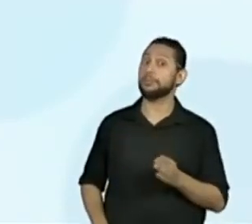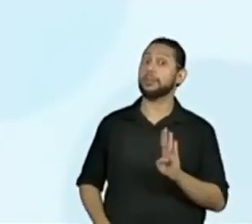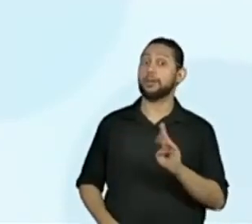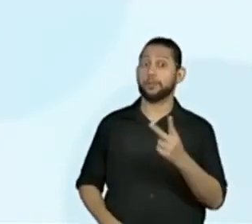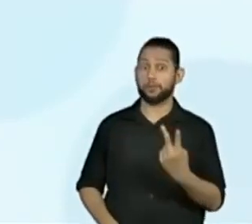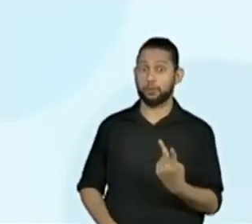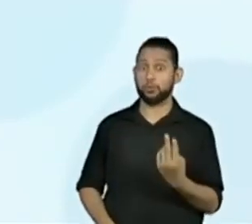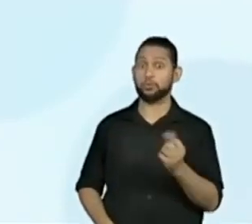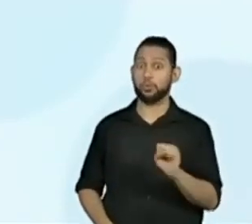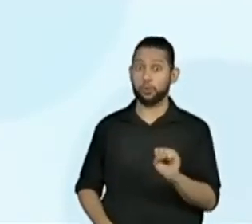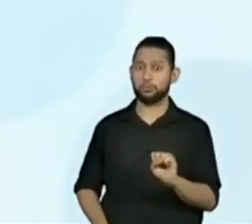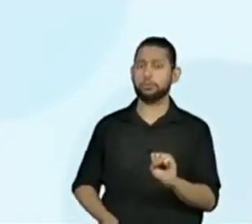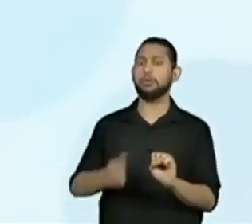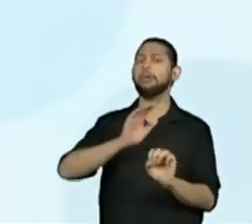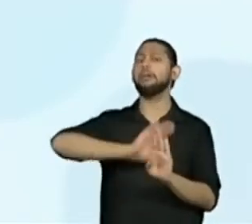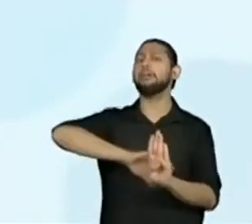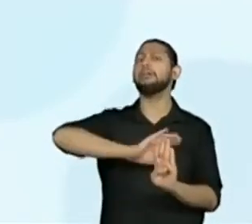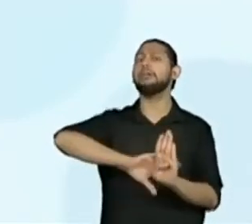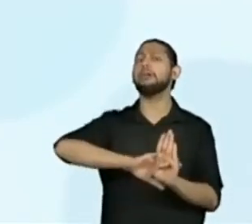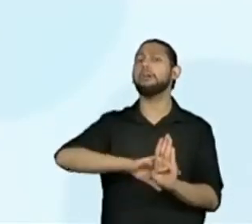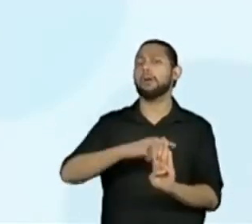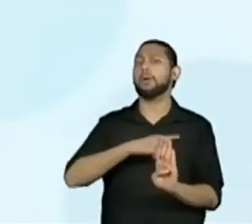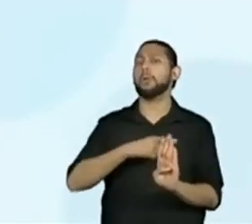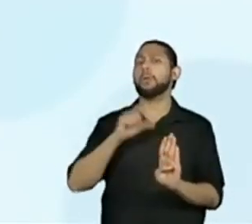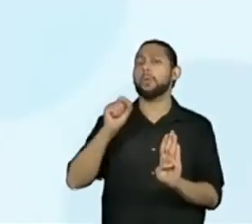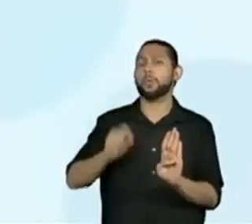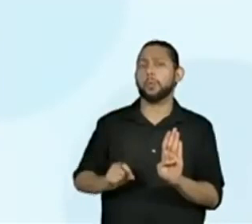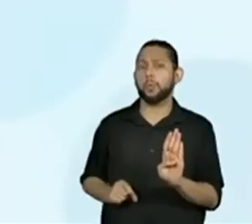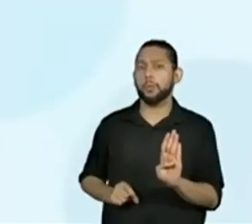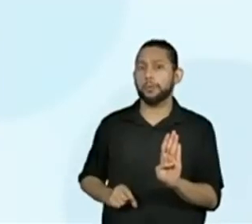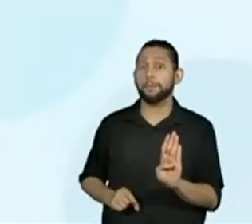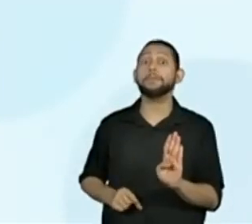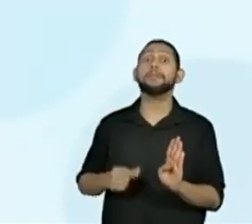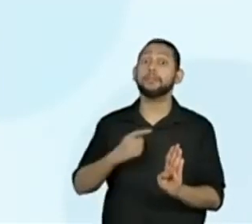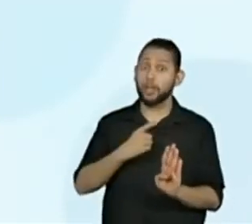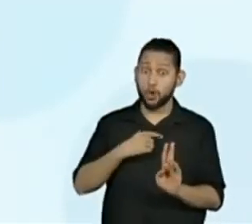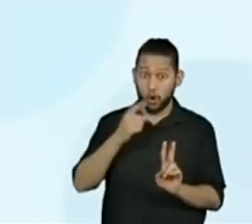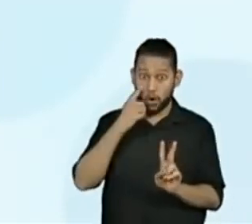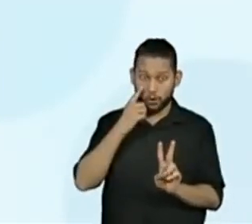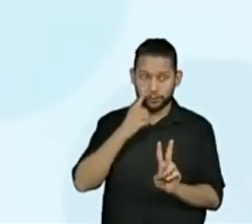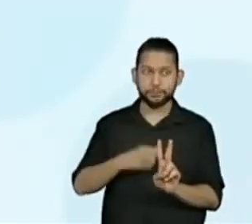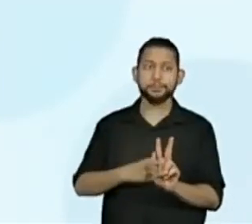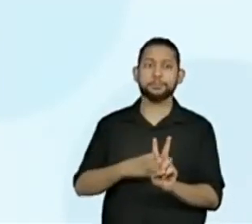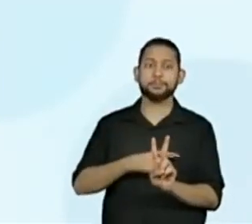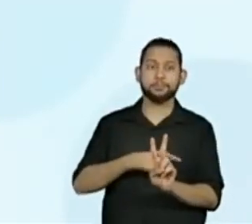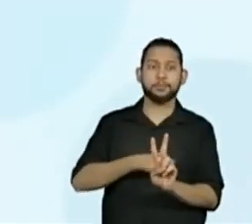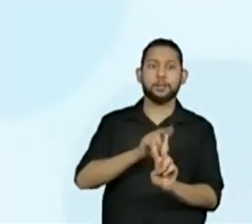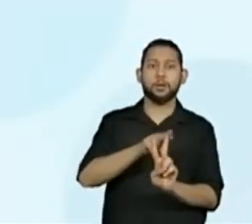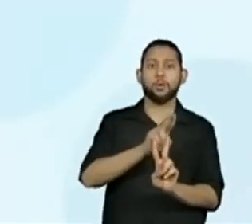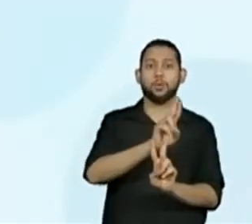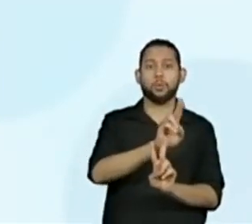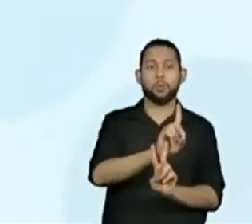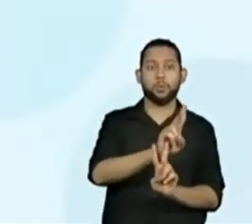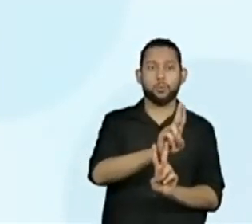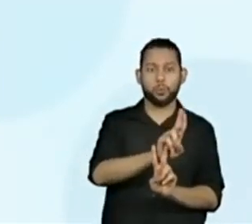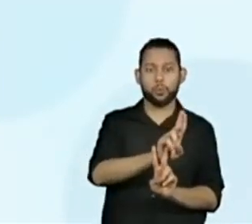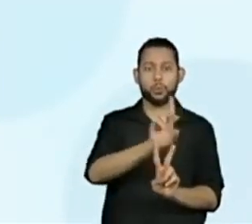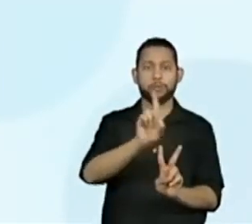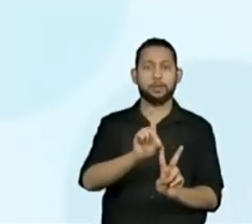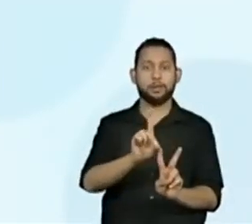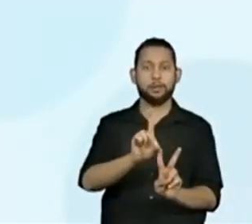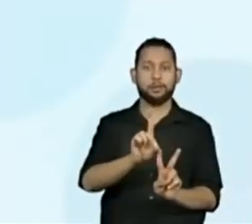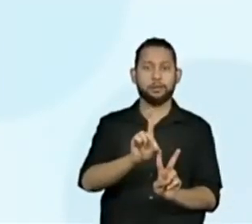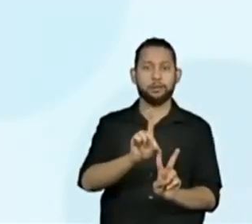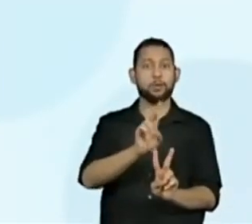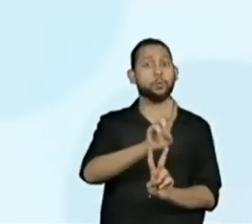Sim. se tem dois algarismos, um representa a unidade e outro representa a dezena. Então,